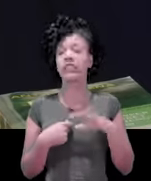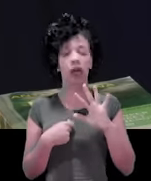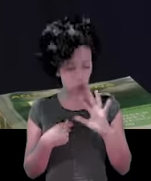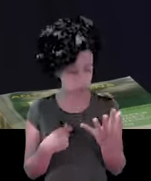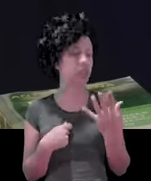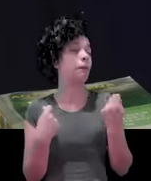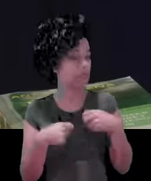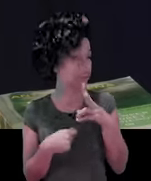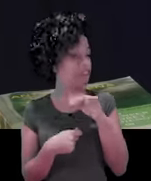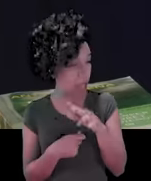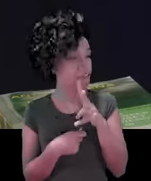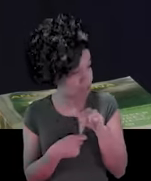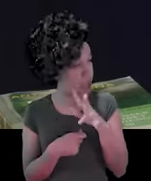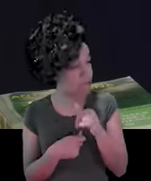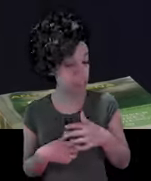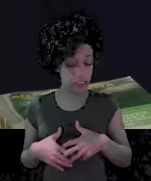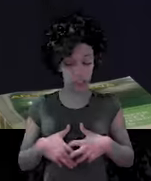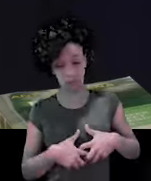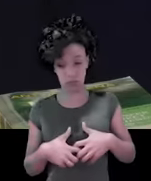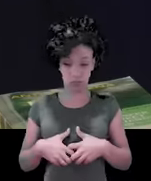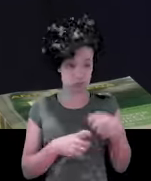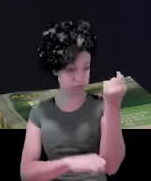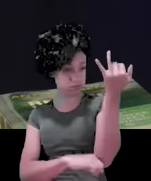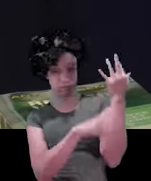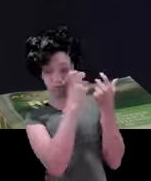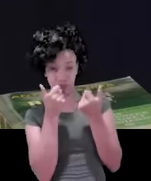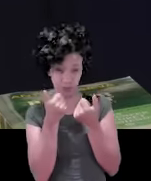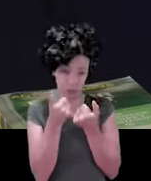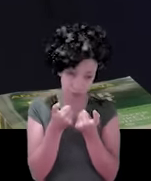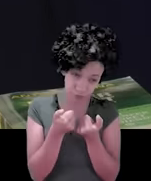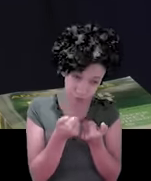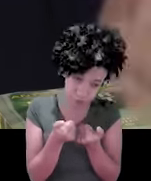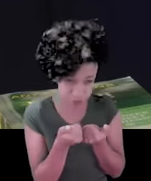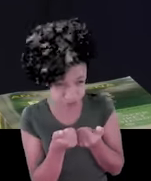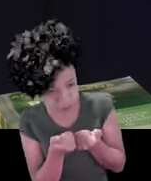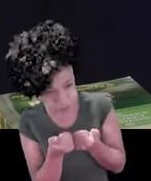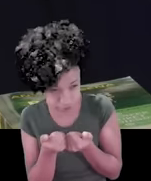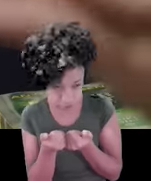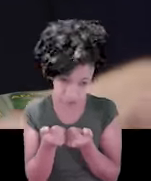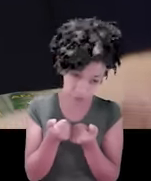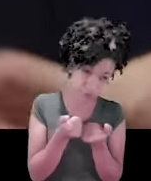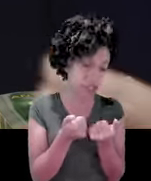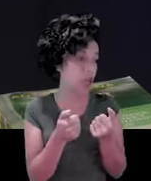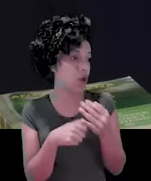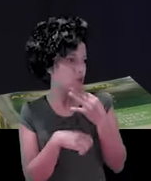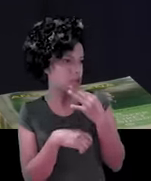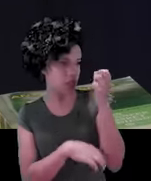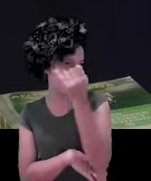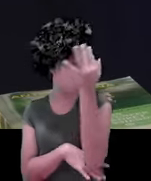vai ter que dar a minha ideia ela da barriga do avião Para darmos para irmos é sendo assim sabe eu conhecido estrutura da